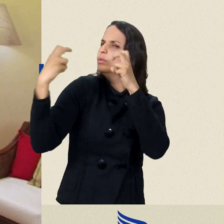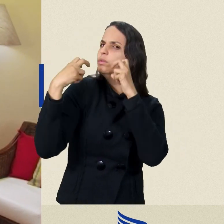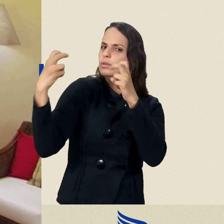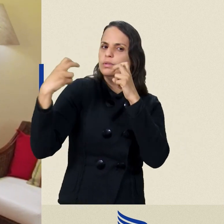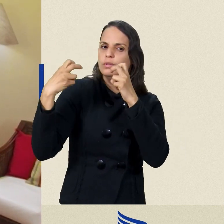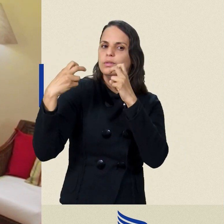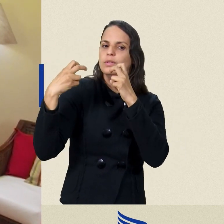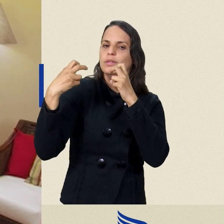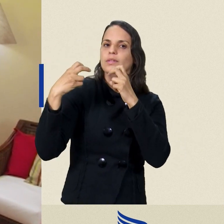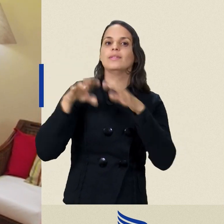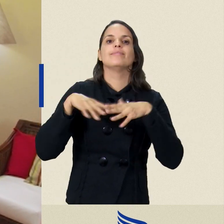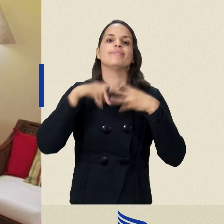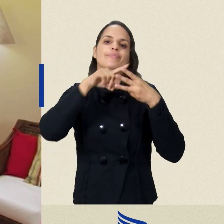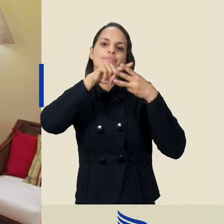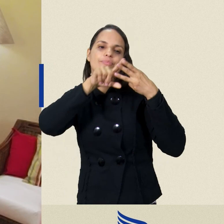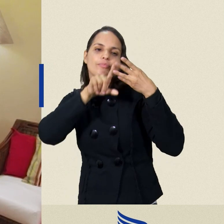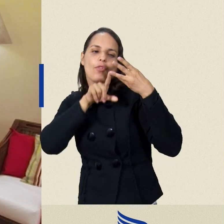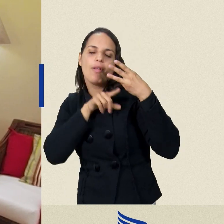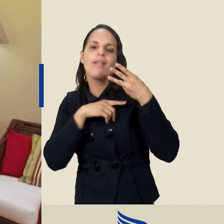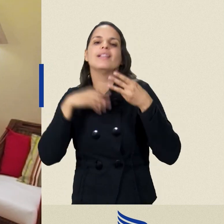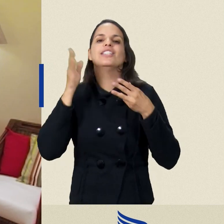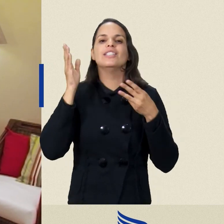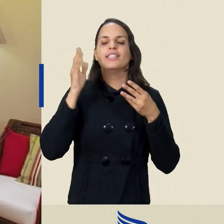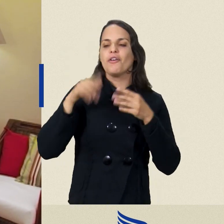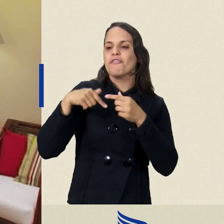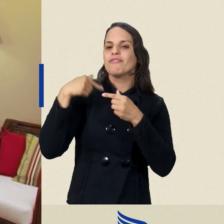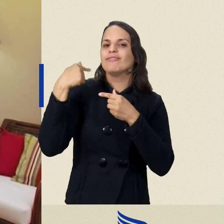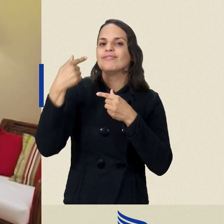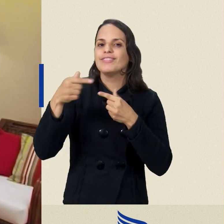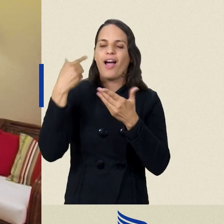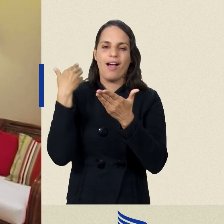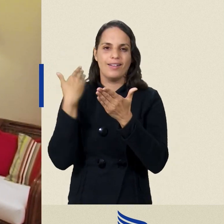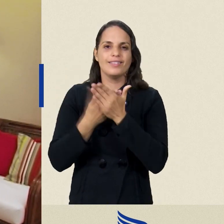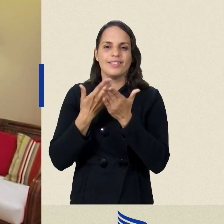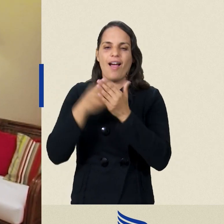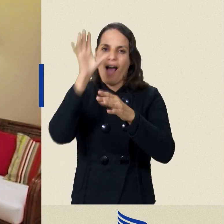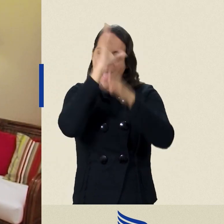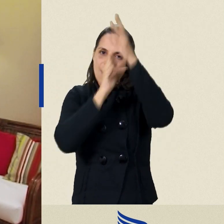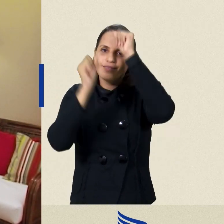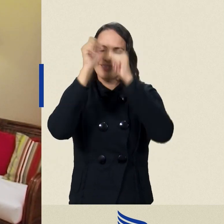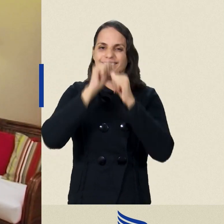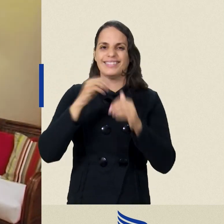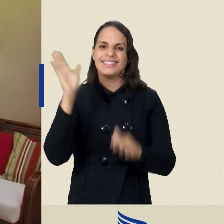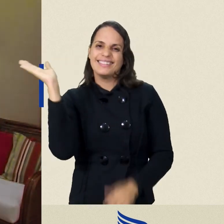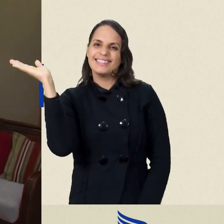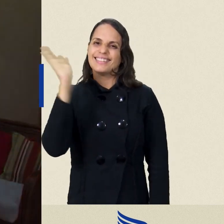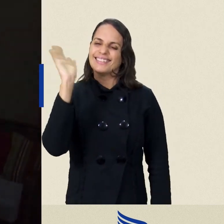Estes 3 aspectos serão abordados em nosso próximo encontro. Até lá!